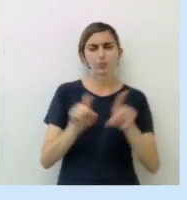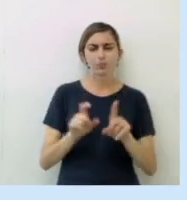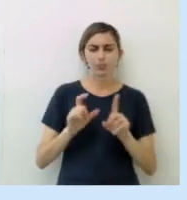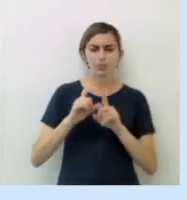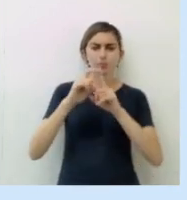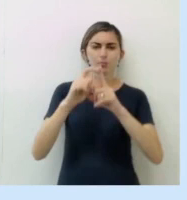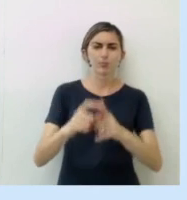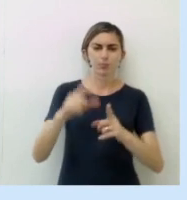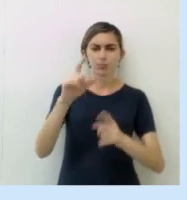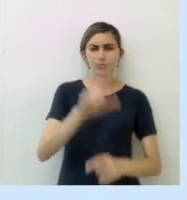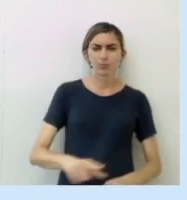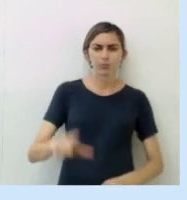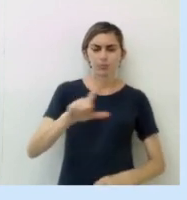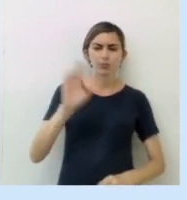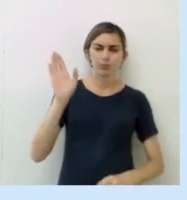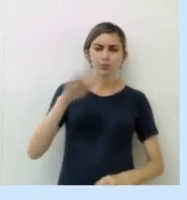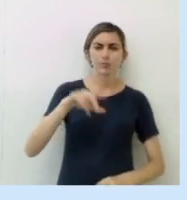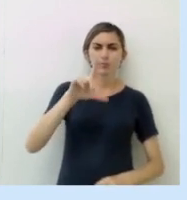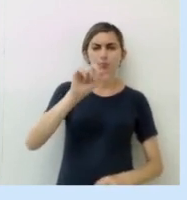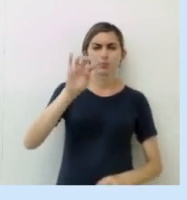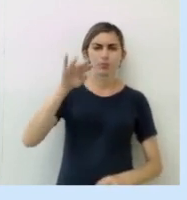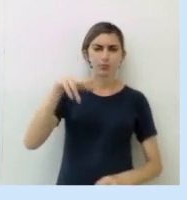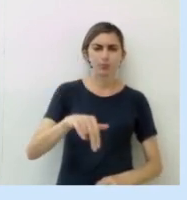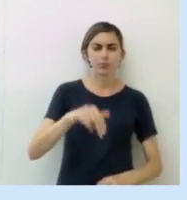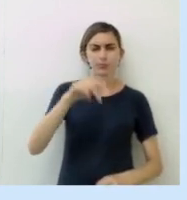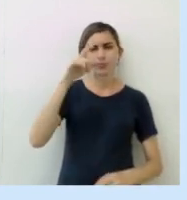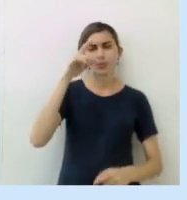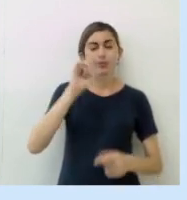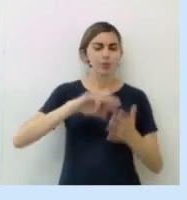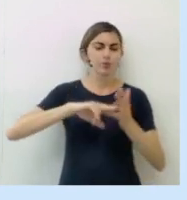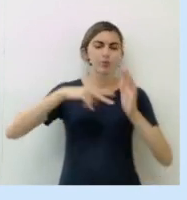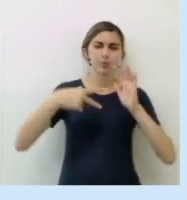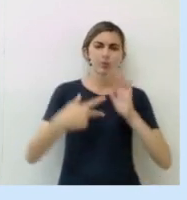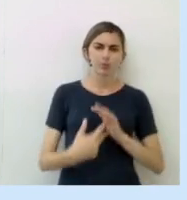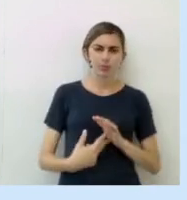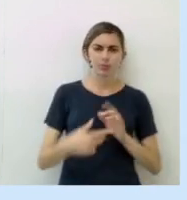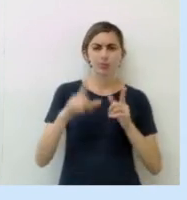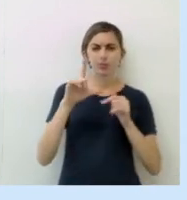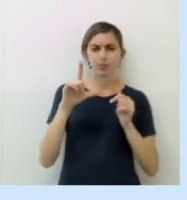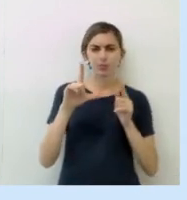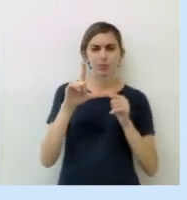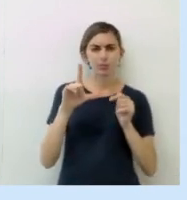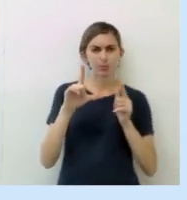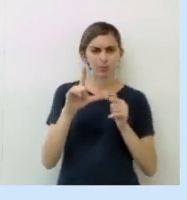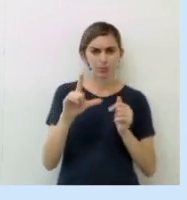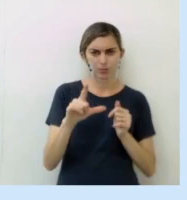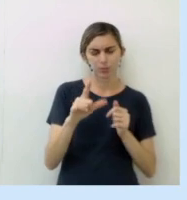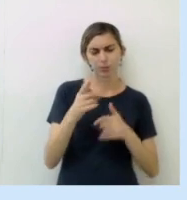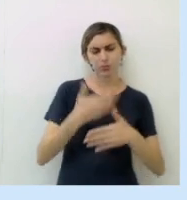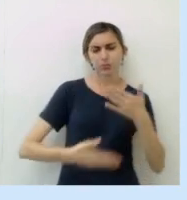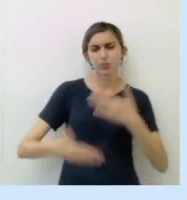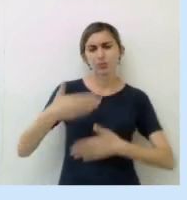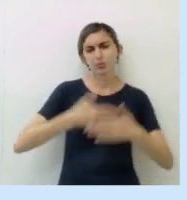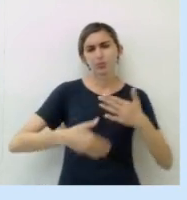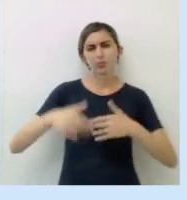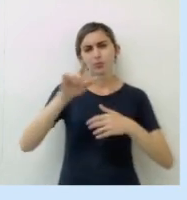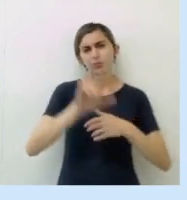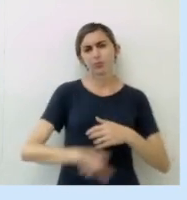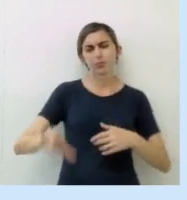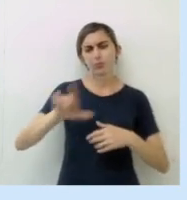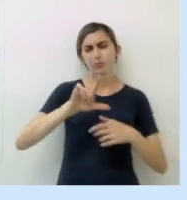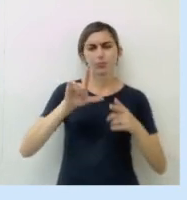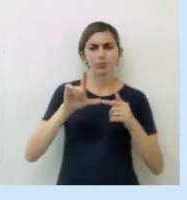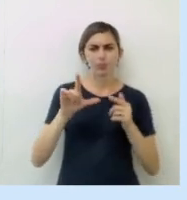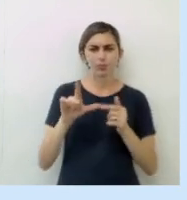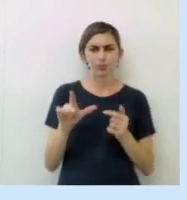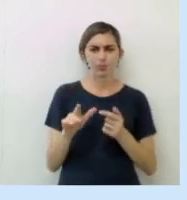palavra literatura vem do latim literis, que significa letra. É isso aí, a relação literatura com